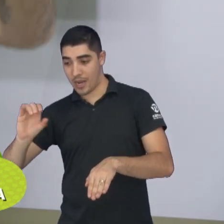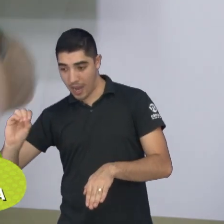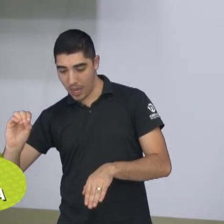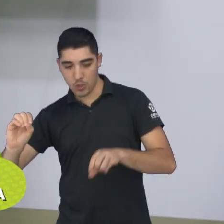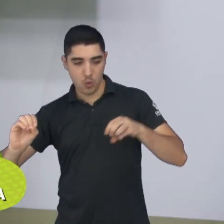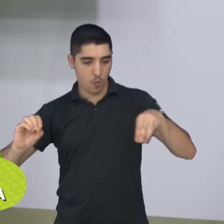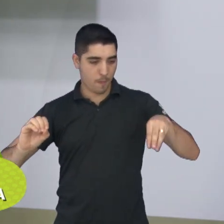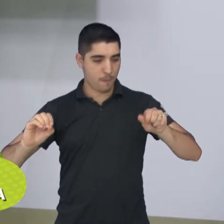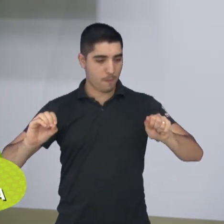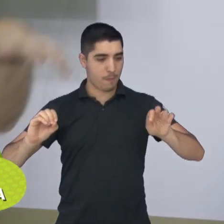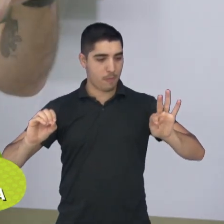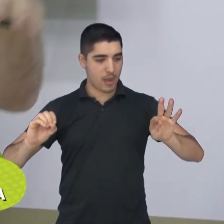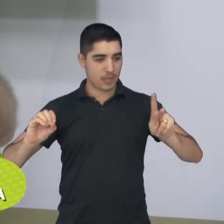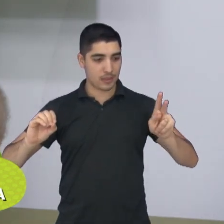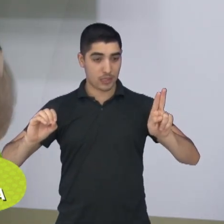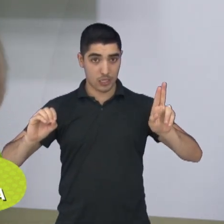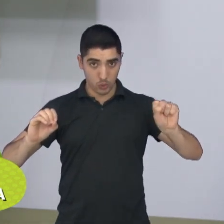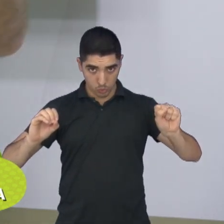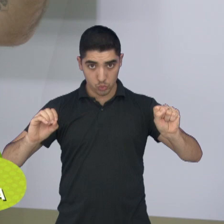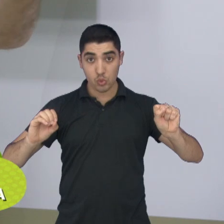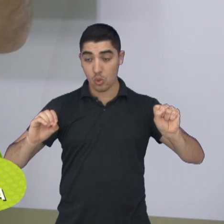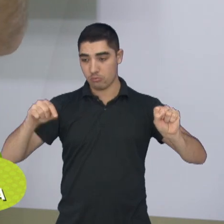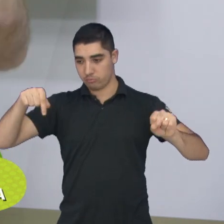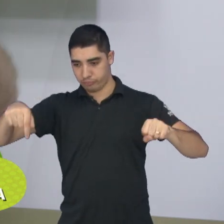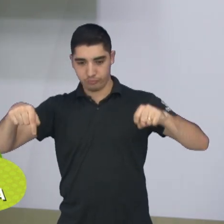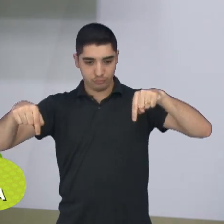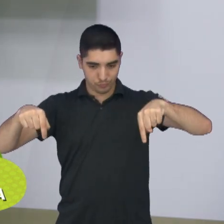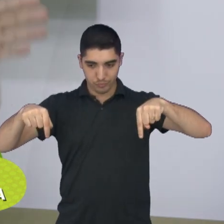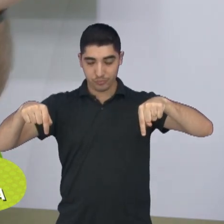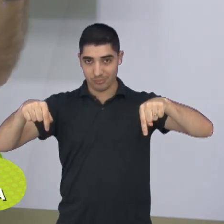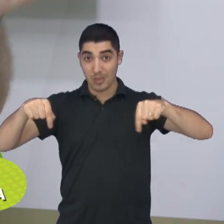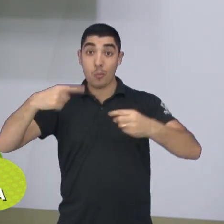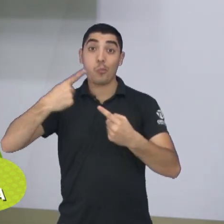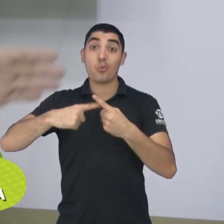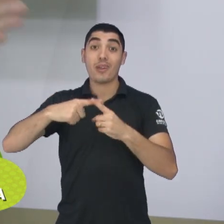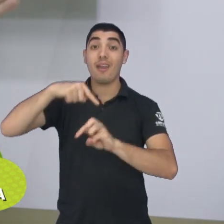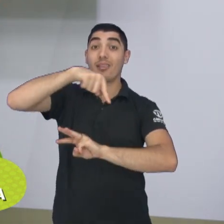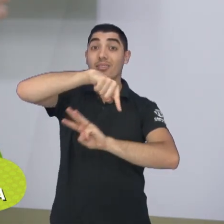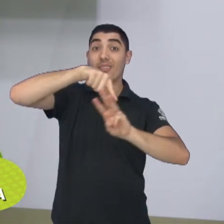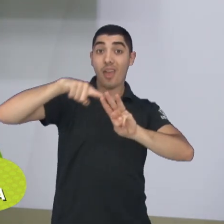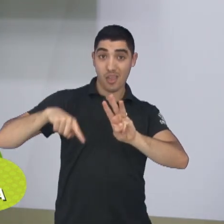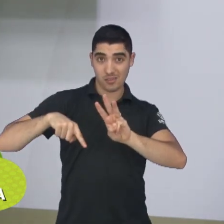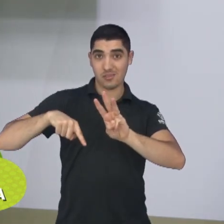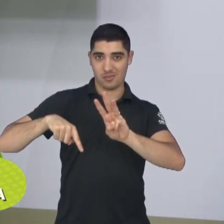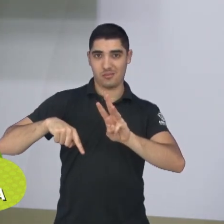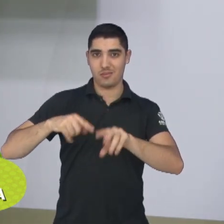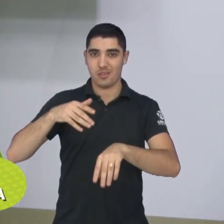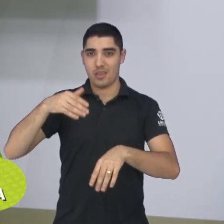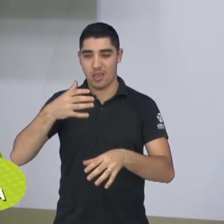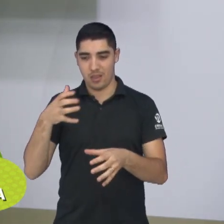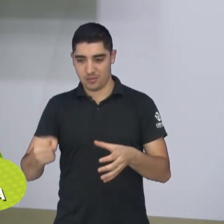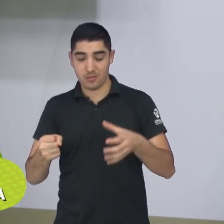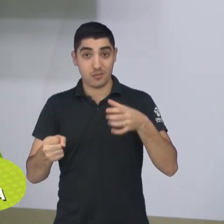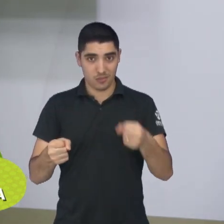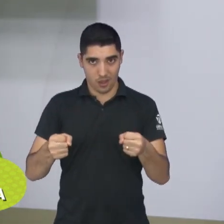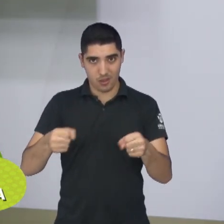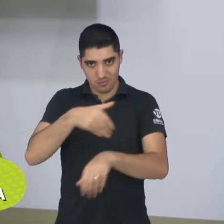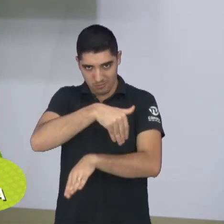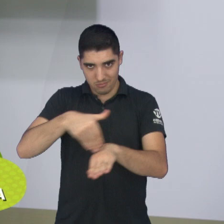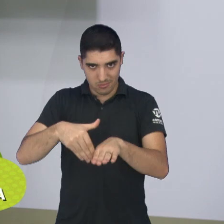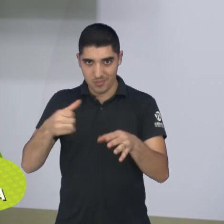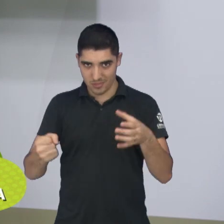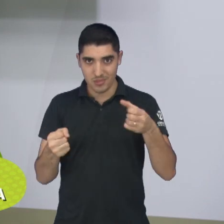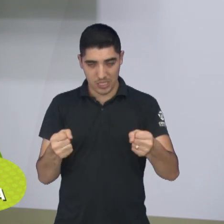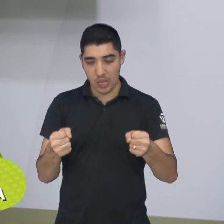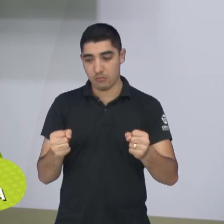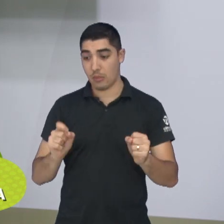jogando abertos, enfim, jogando do lado, né? Jogando como zagueiros de lado. Então ele pode